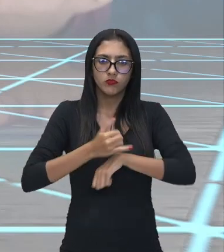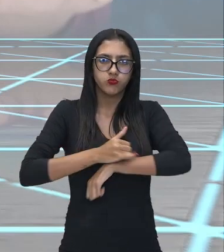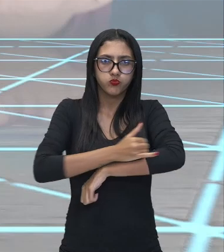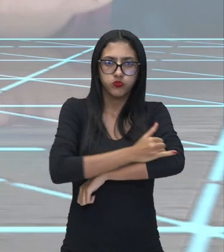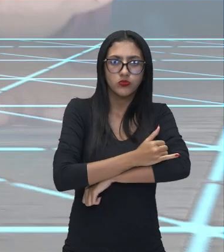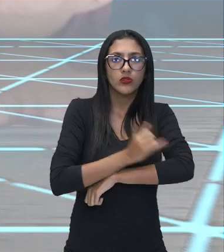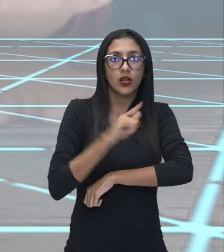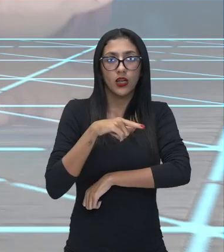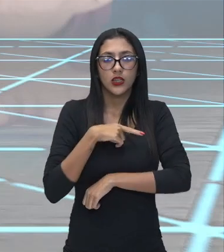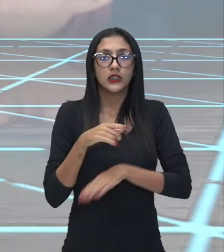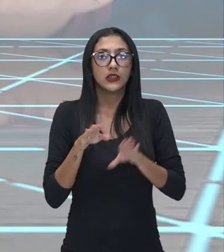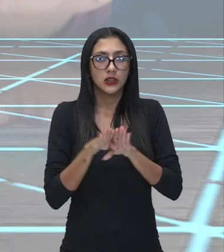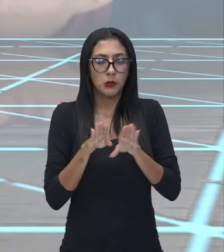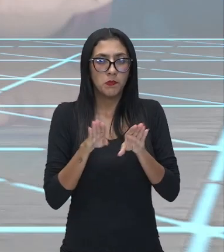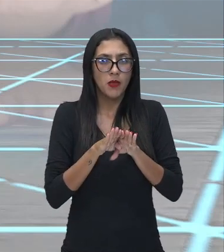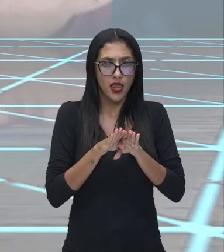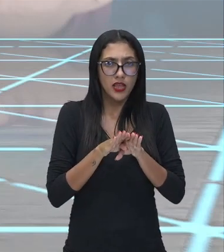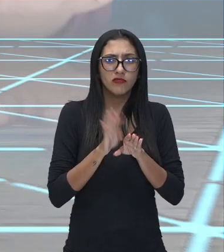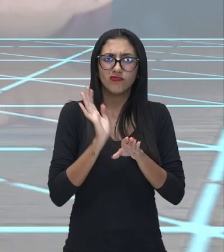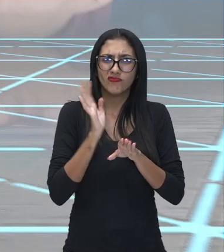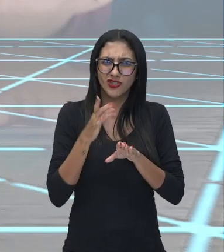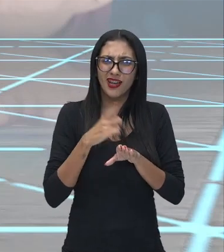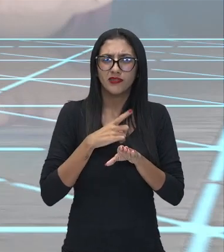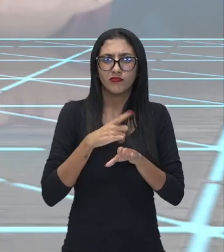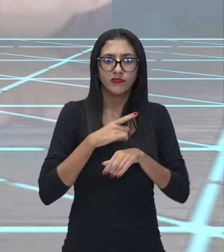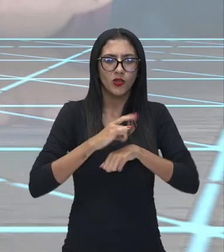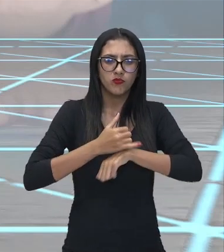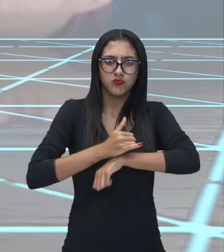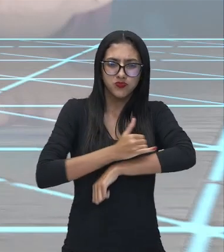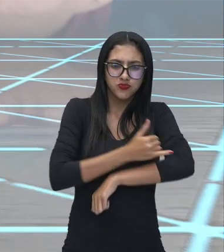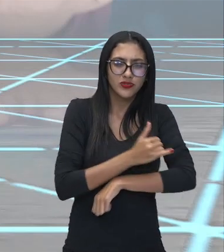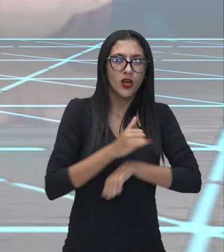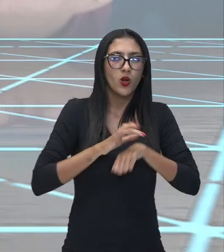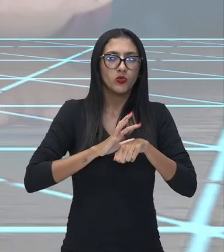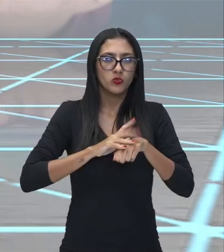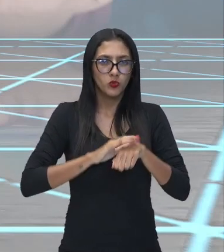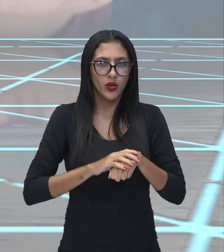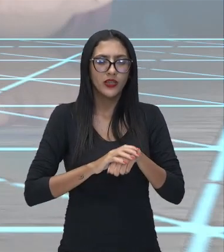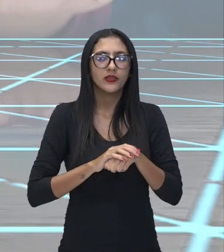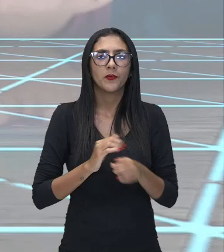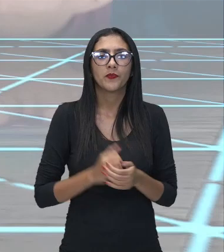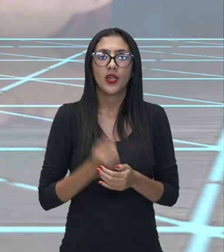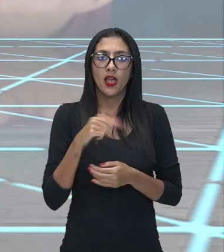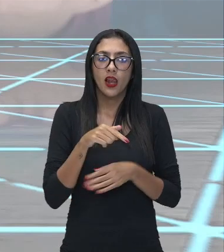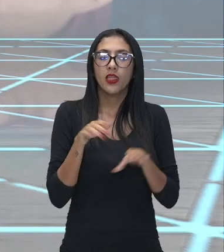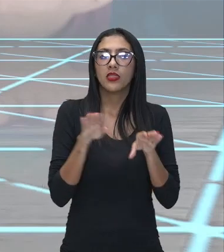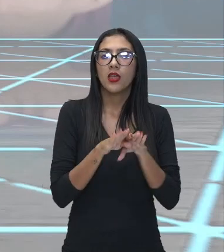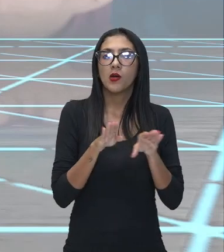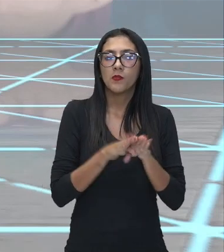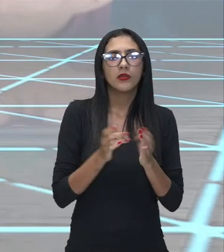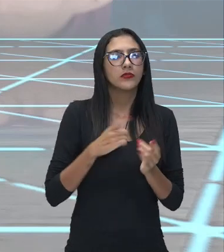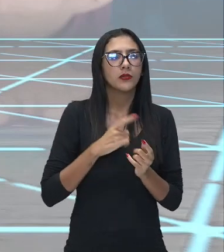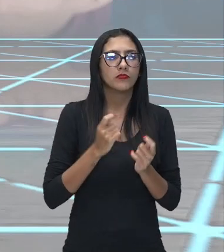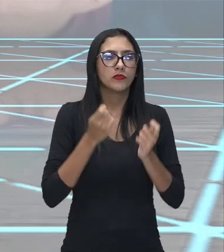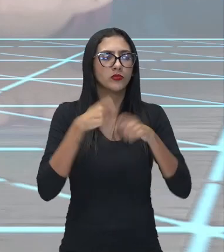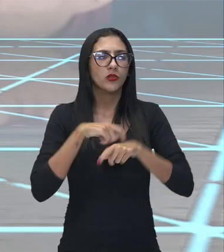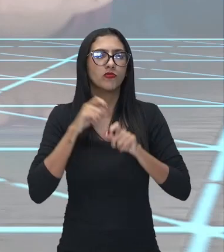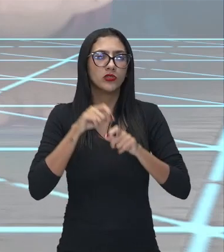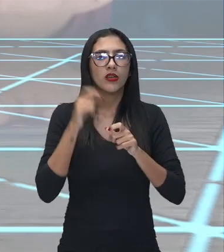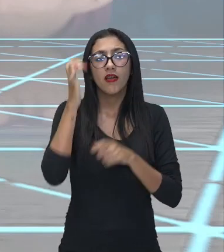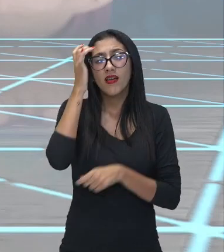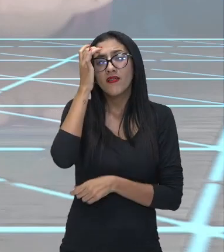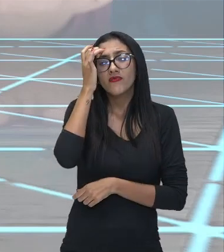ele, além da obesidade já ser uma doença, né, propriamente dita, ela também é uma facilitadora para o surgimento